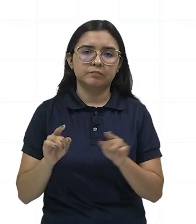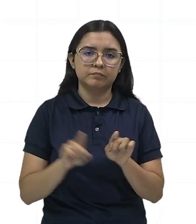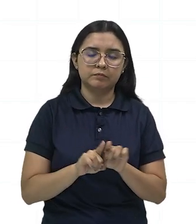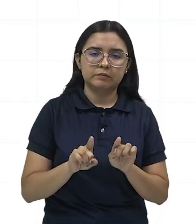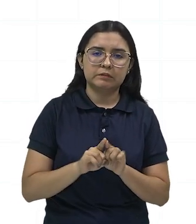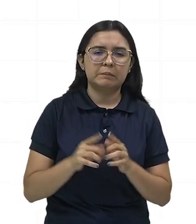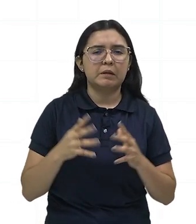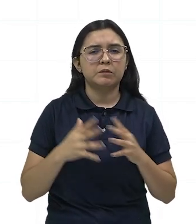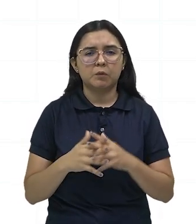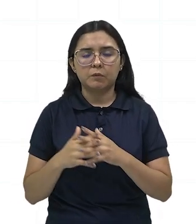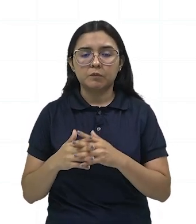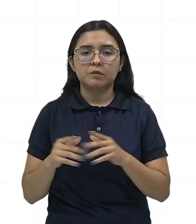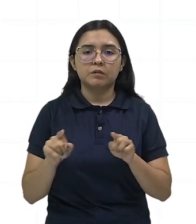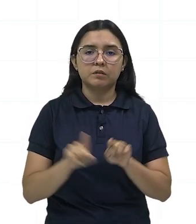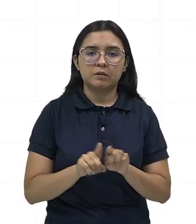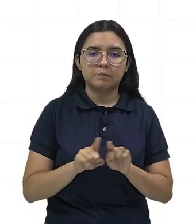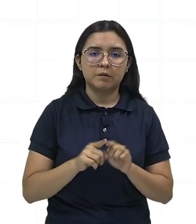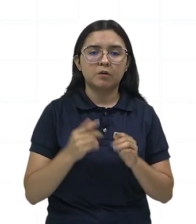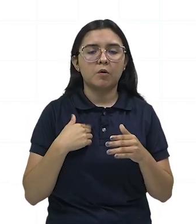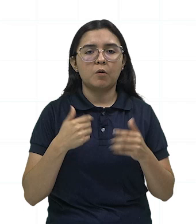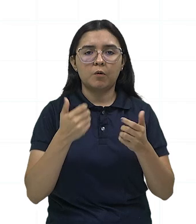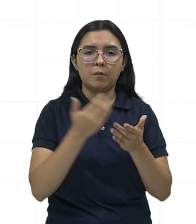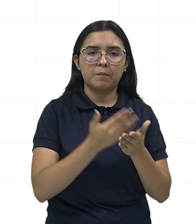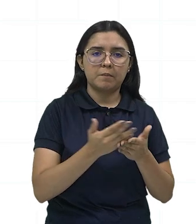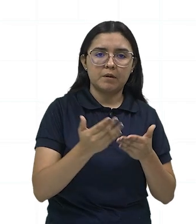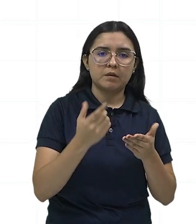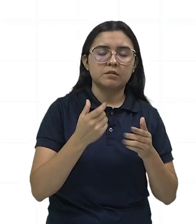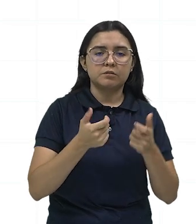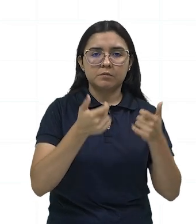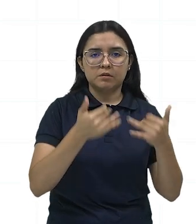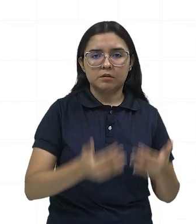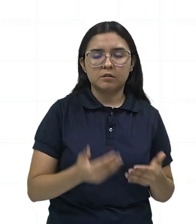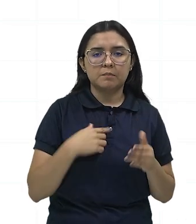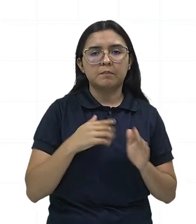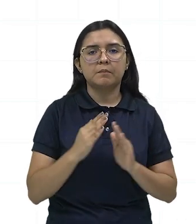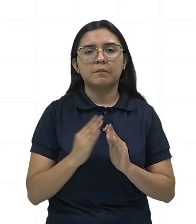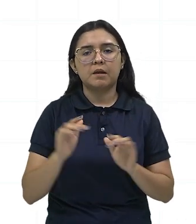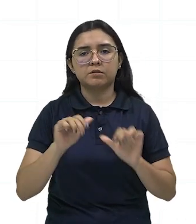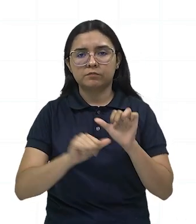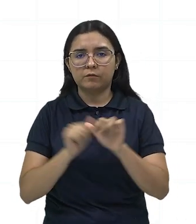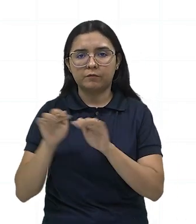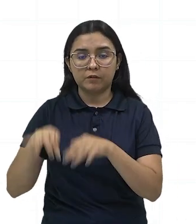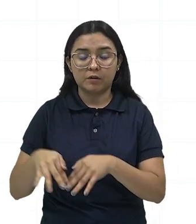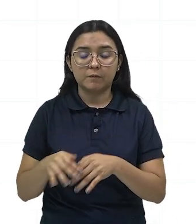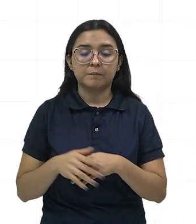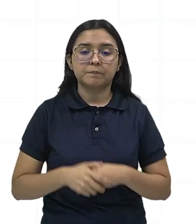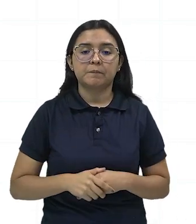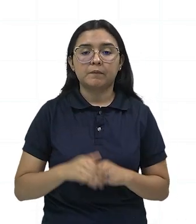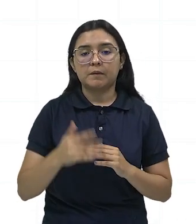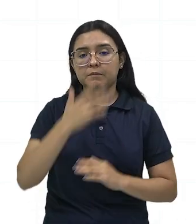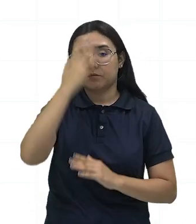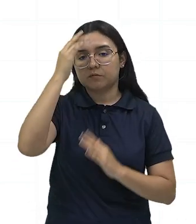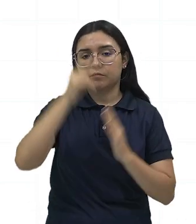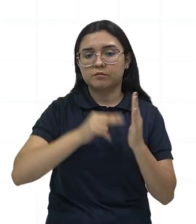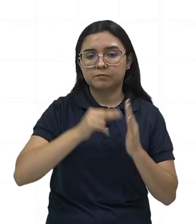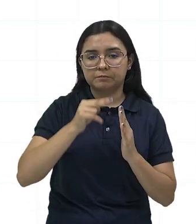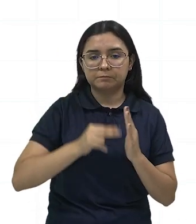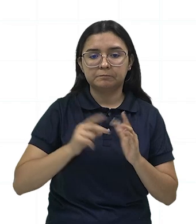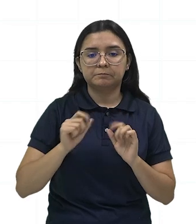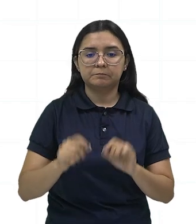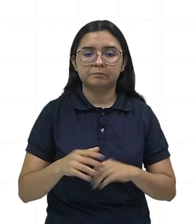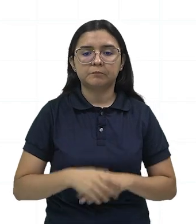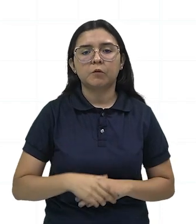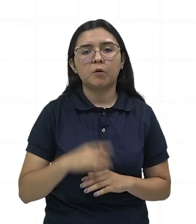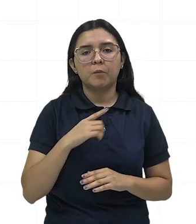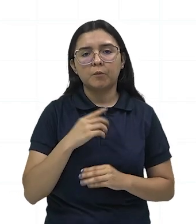contradições, sem que você diga uma coisa e no final defenda a outra, né? Facilitando a compreensão do leitor sobre como as diferentes partes do